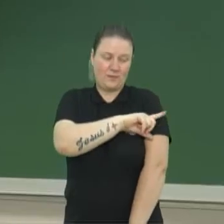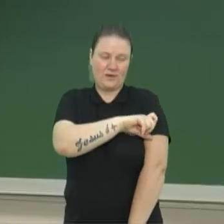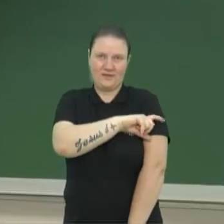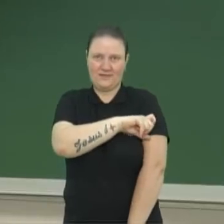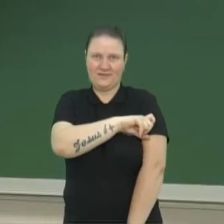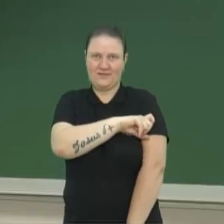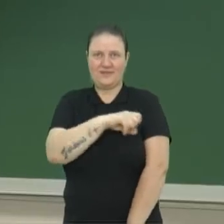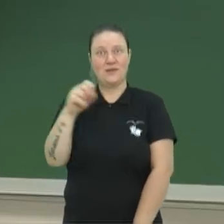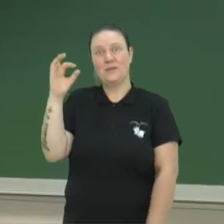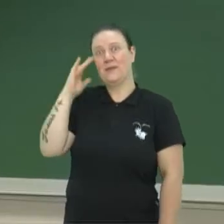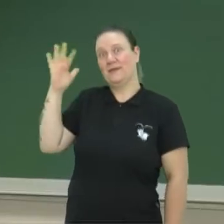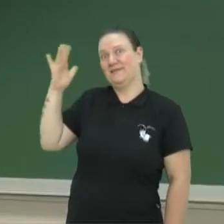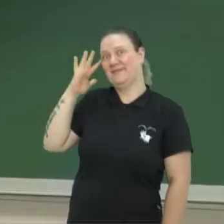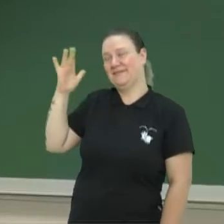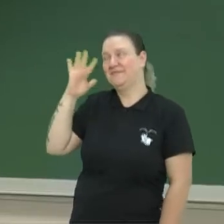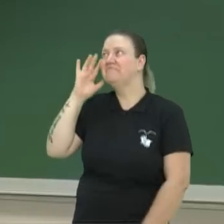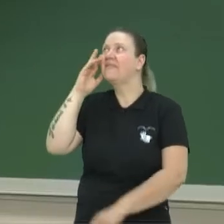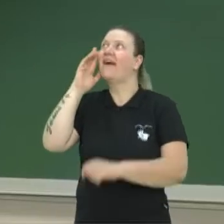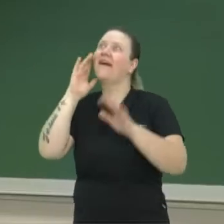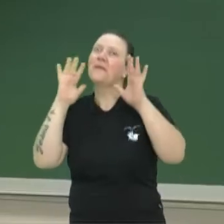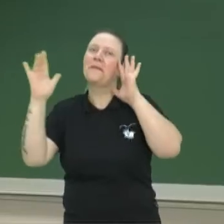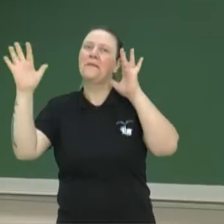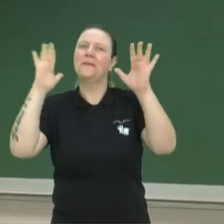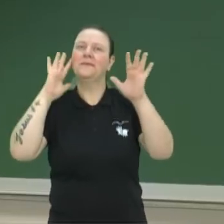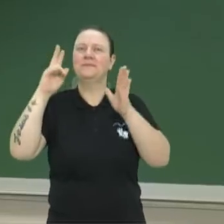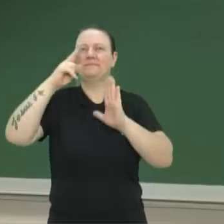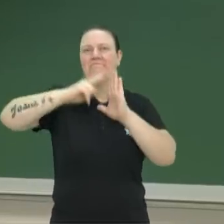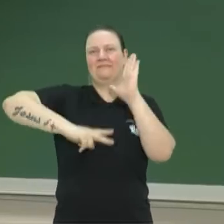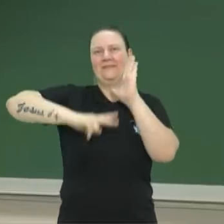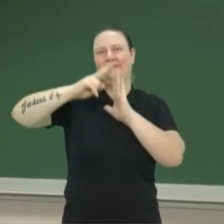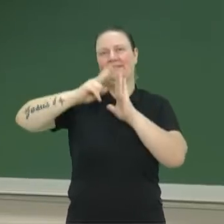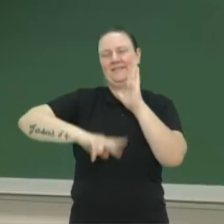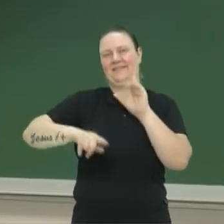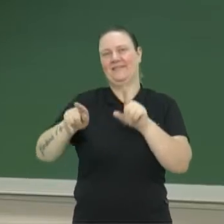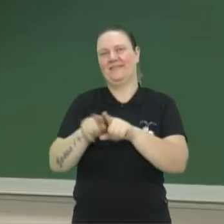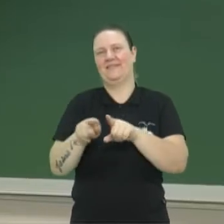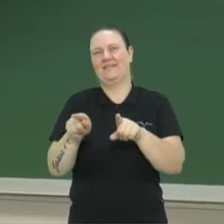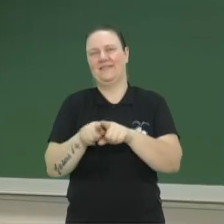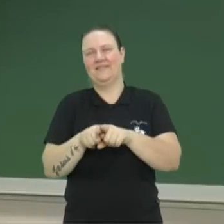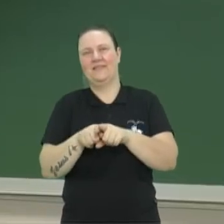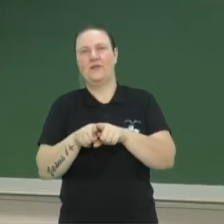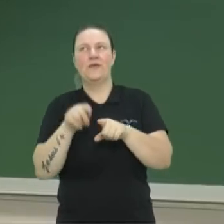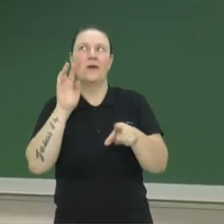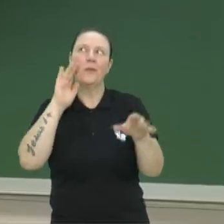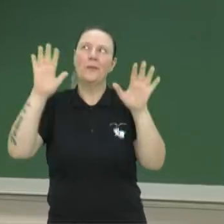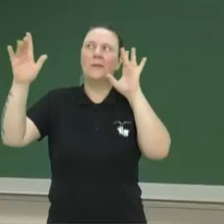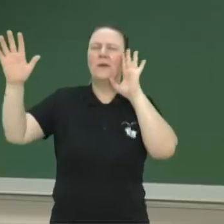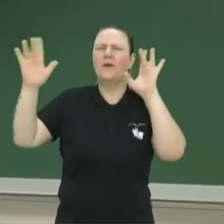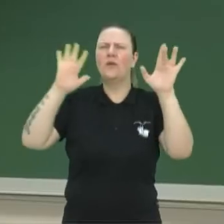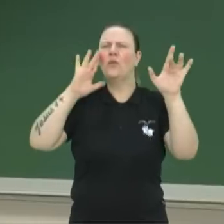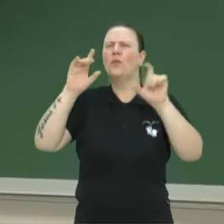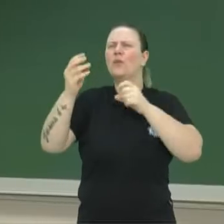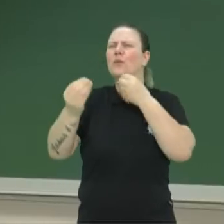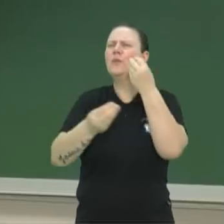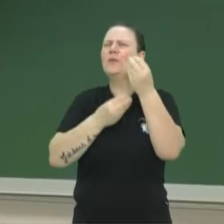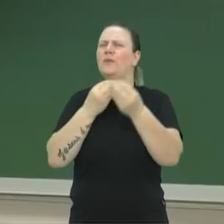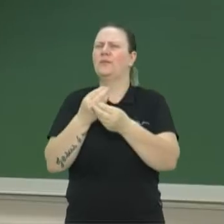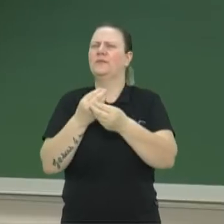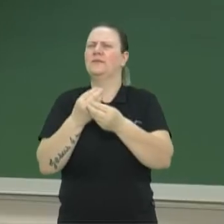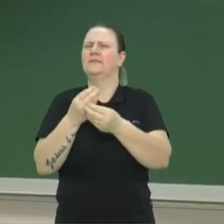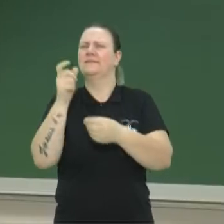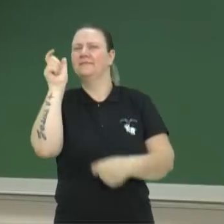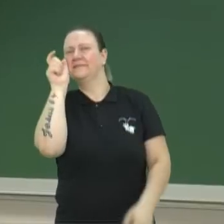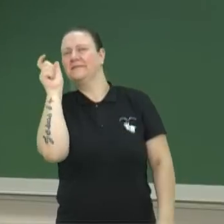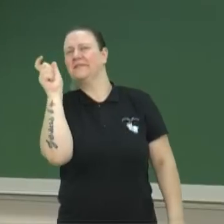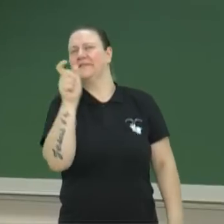imagina a cena, E a leitura também que a gente fez da aula anterior, a gente fica imaginando a cena, como é interessante,